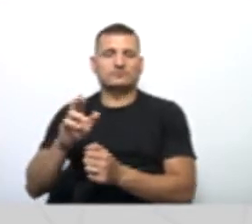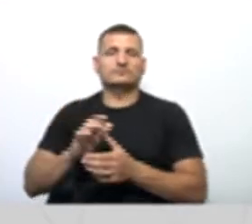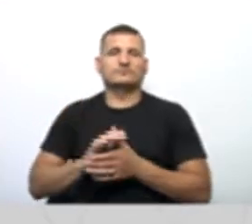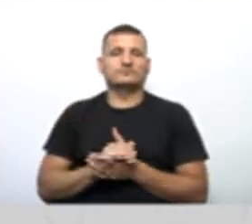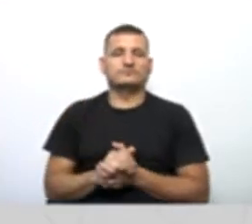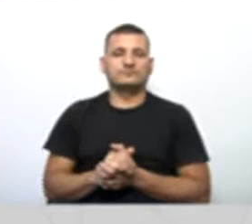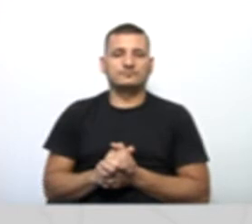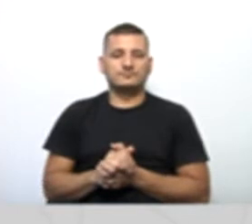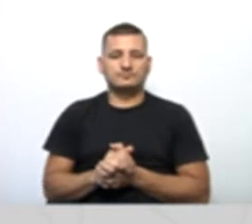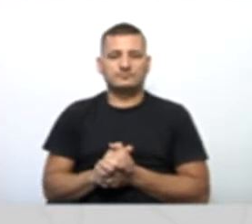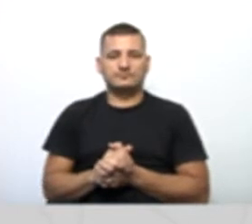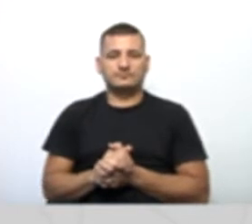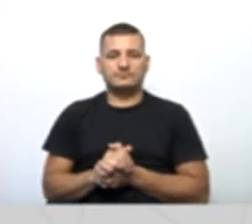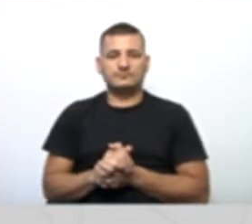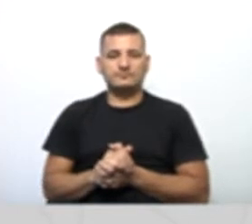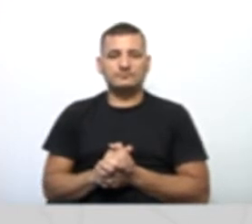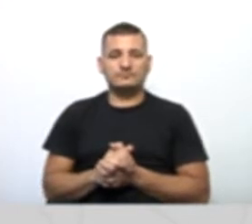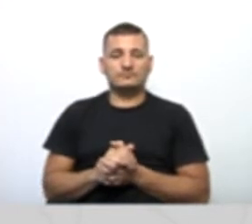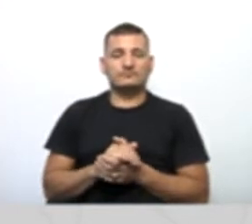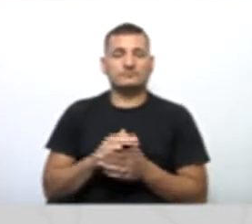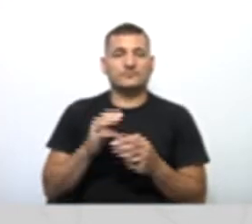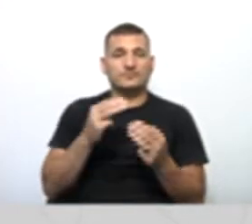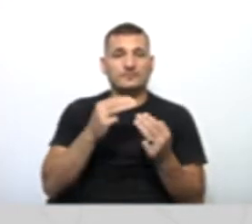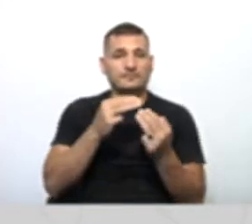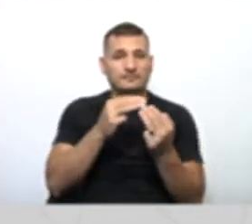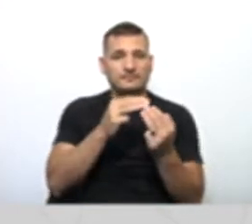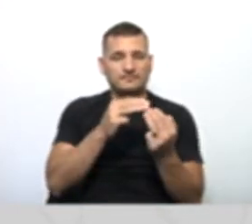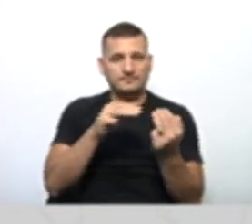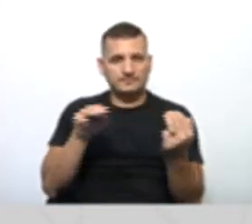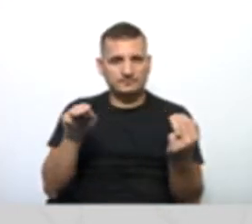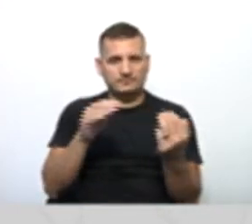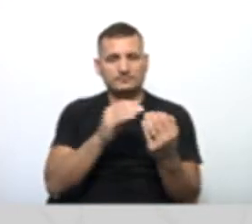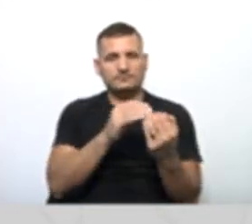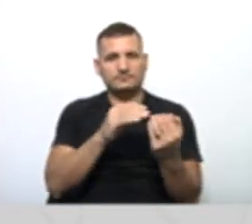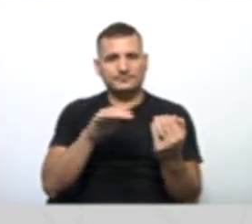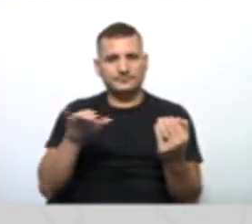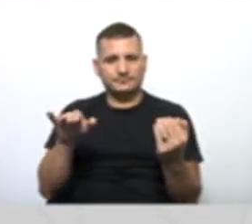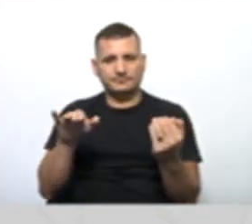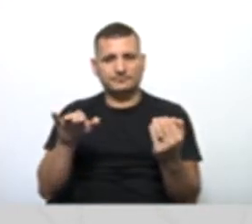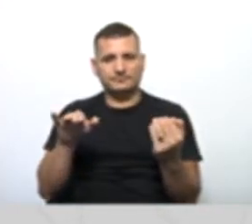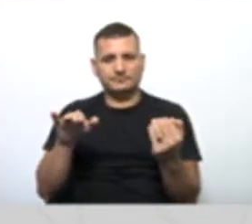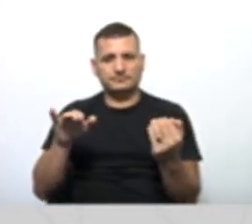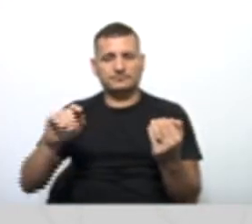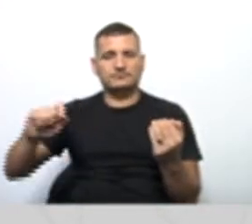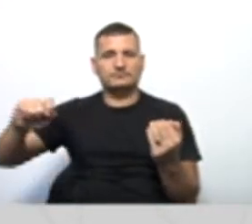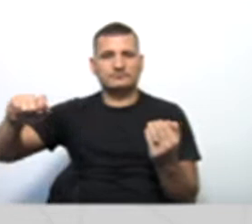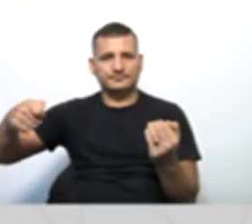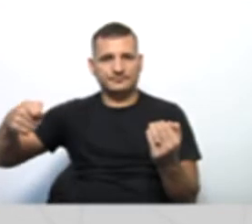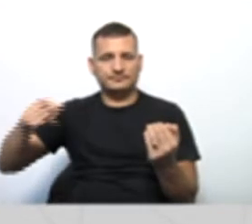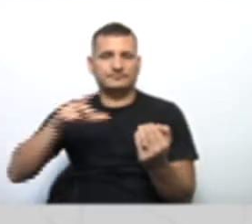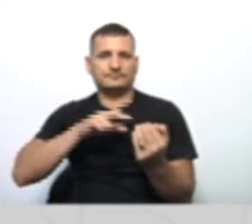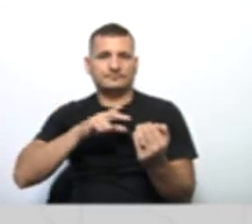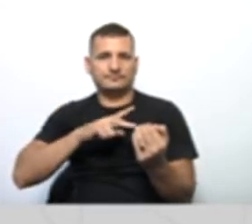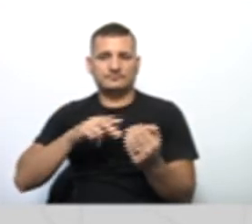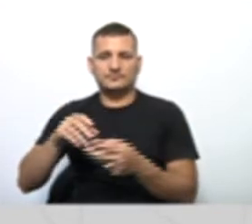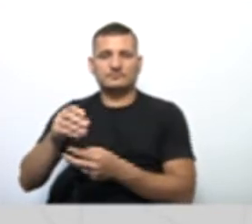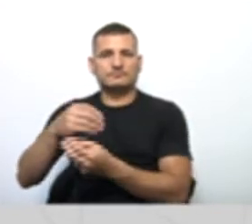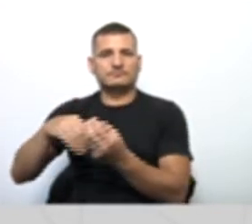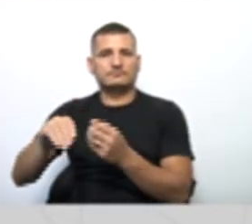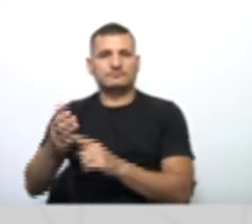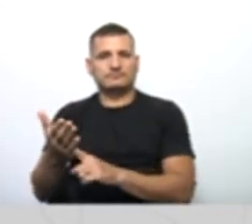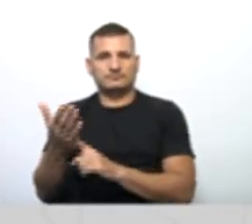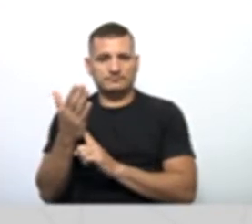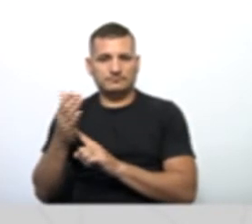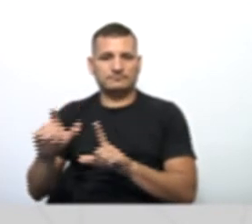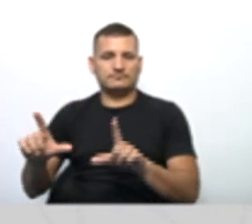E as mensagens codificadas com a chave pública só podem ser decifradas com a chave privada correspondente,